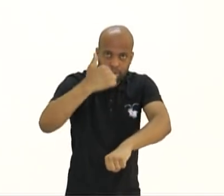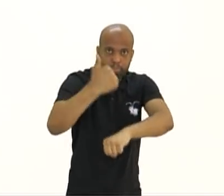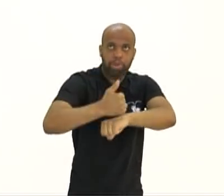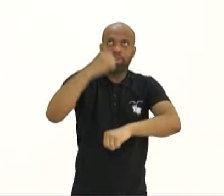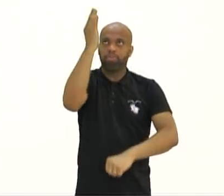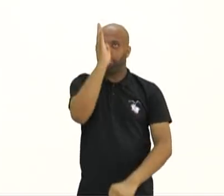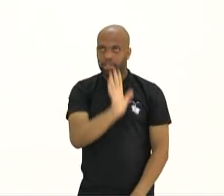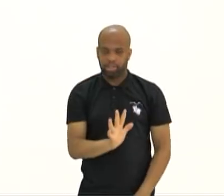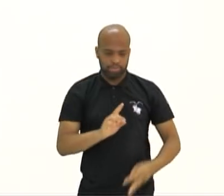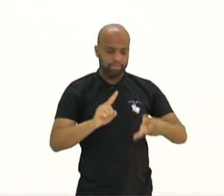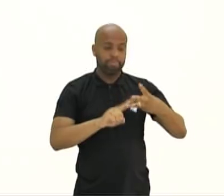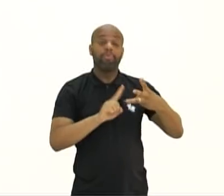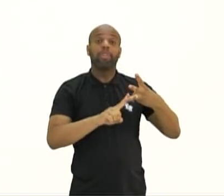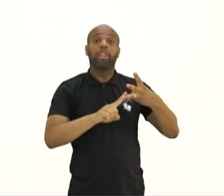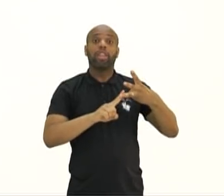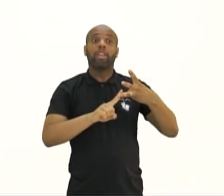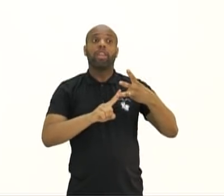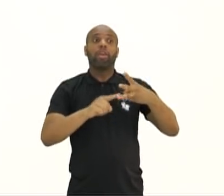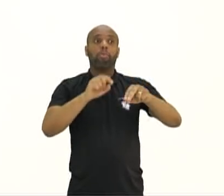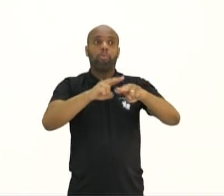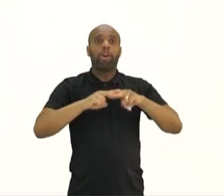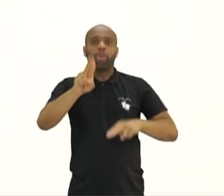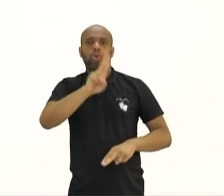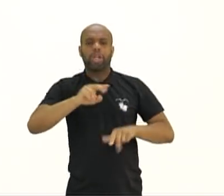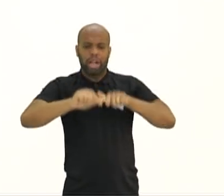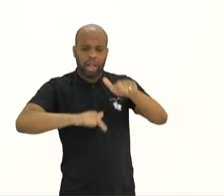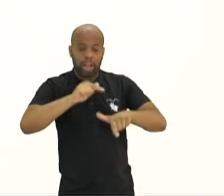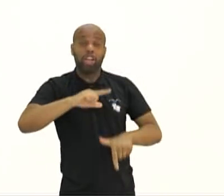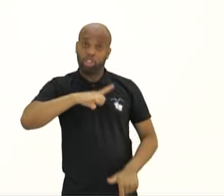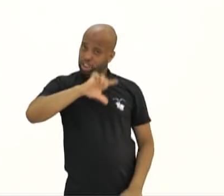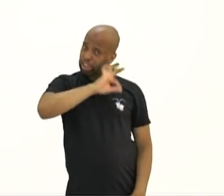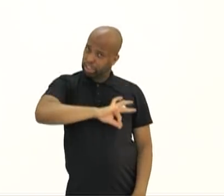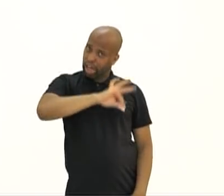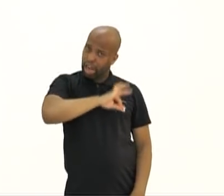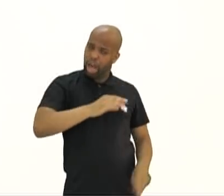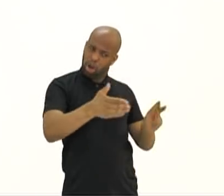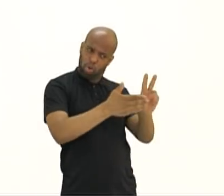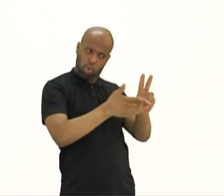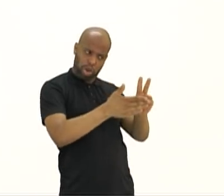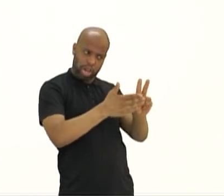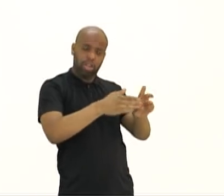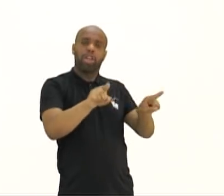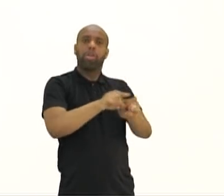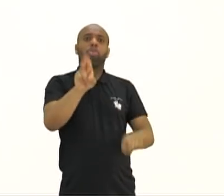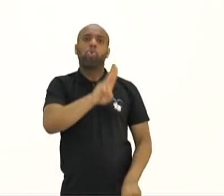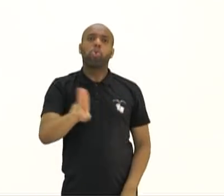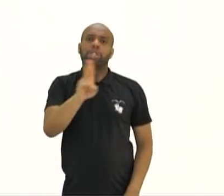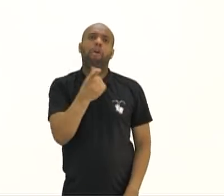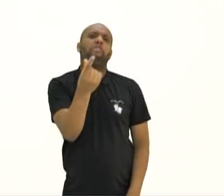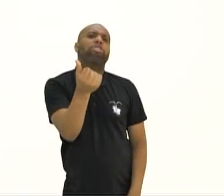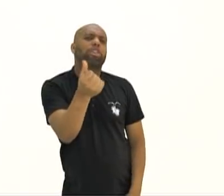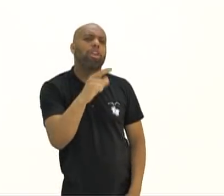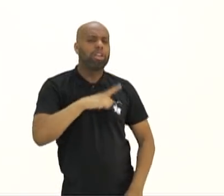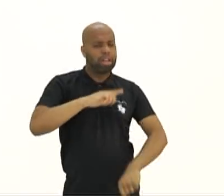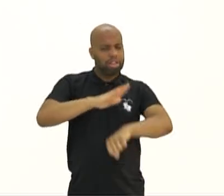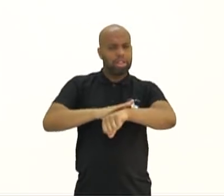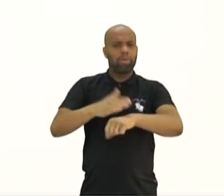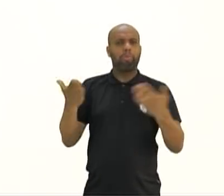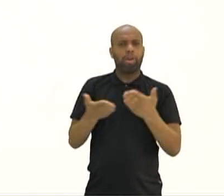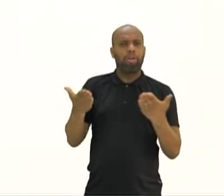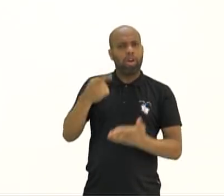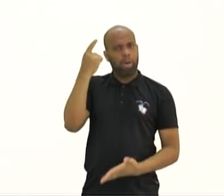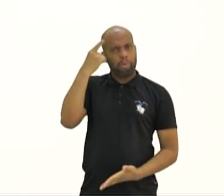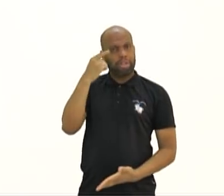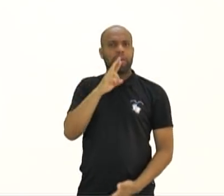Ou letra C. Ocorreu através do uso do trabalho assalariado e do uso de dinheiro? Vocês vão ter um tempinho aí para pensar